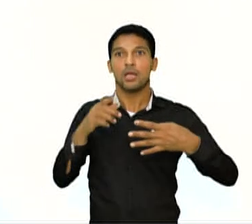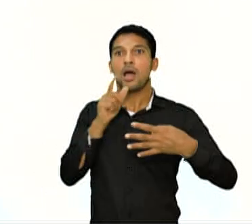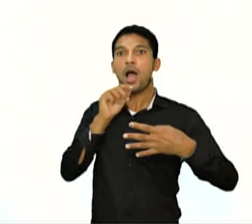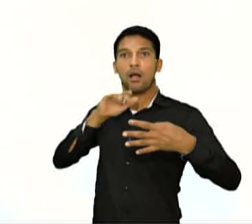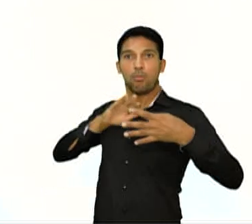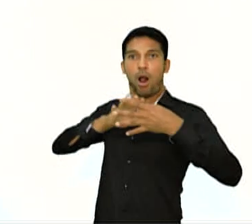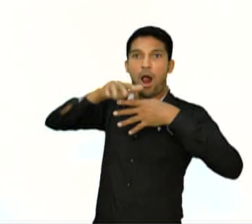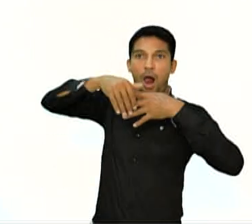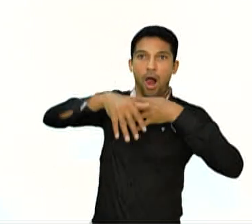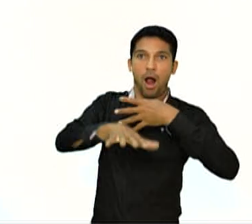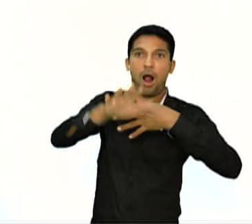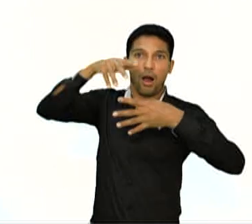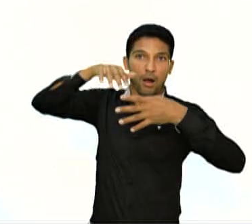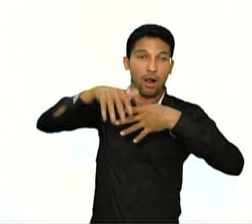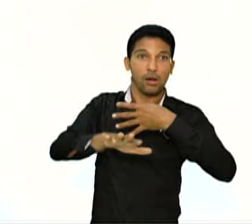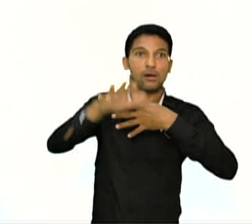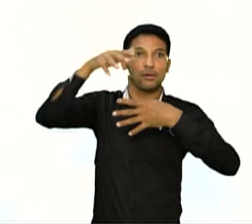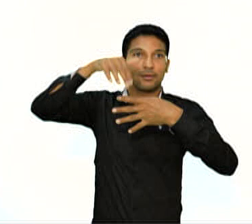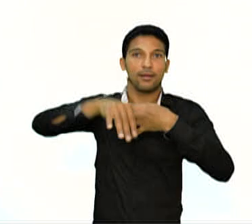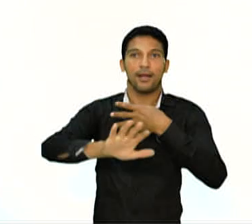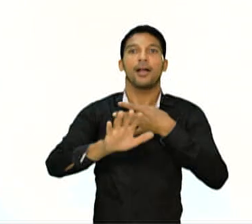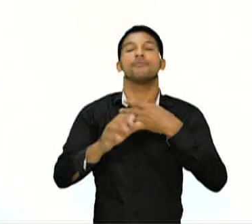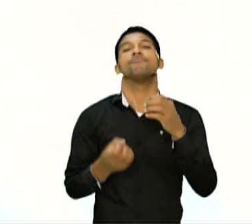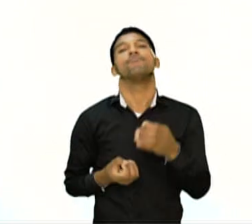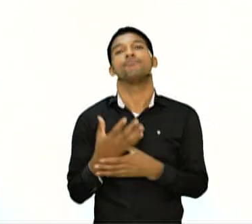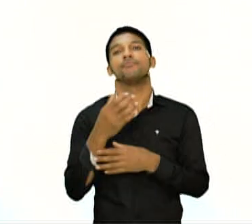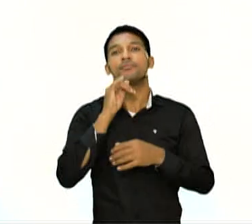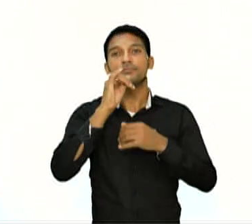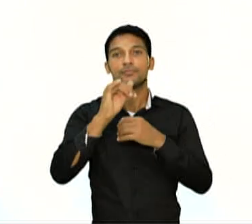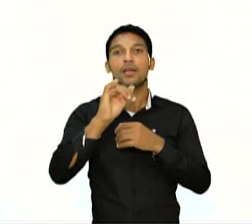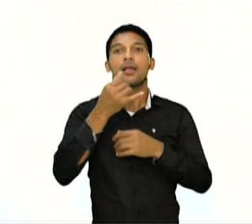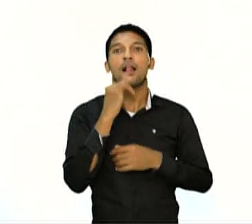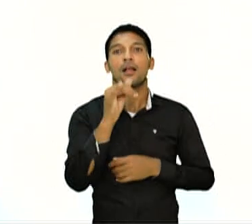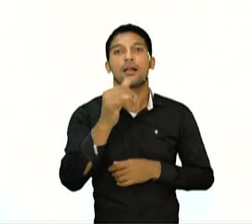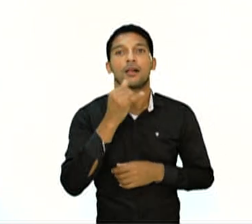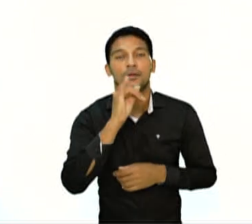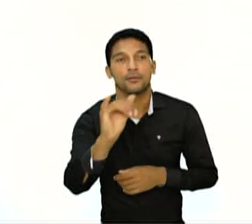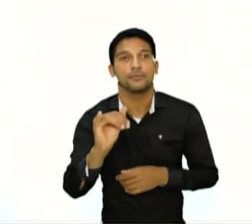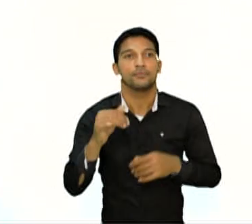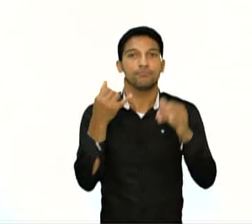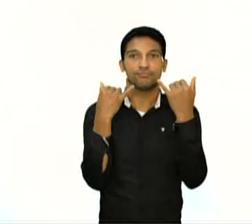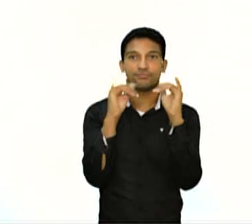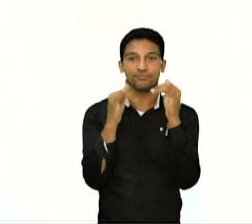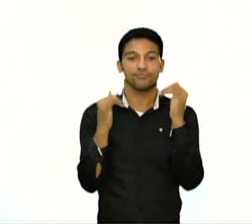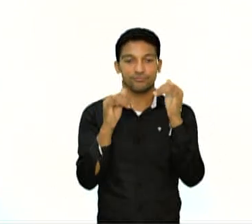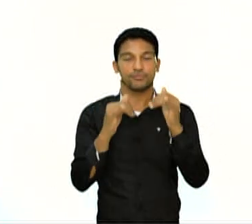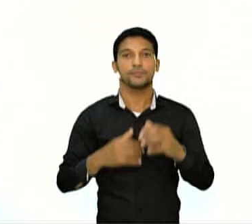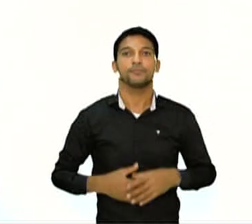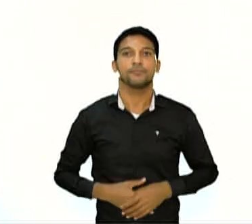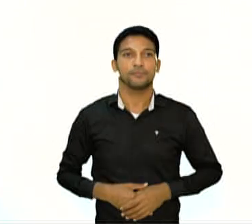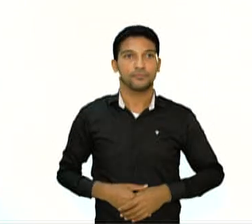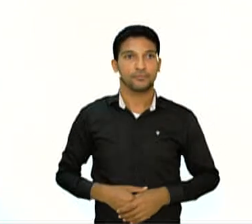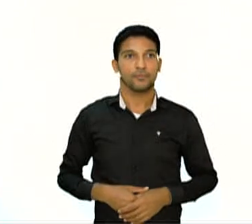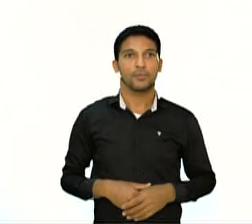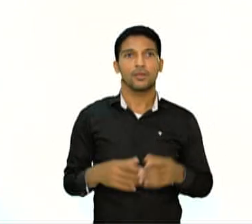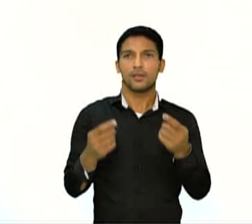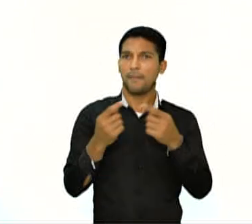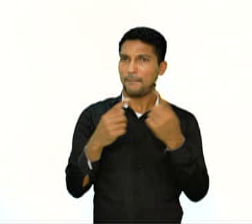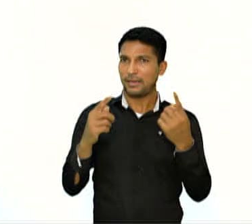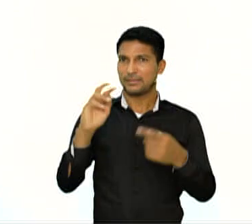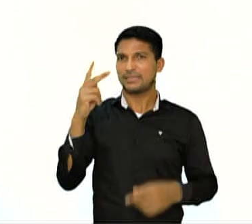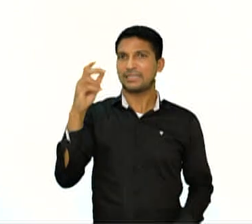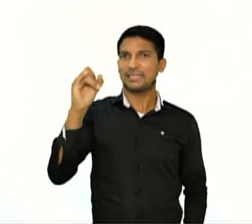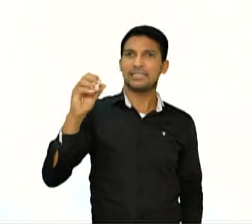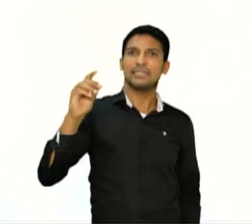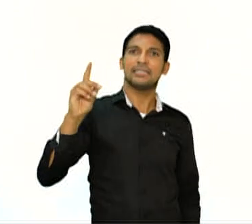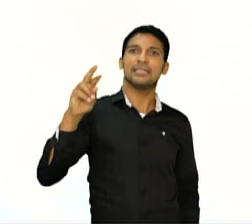isso é muito visto, mas como nós temos que diversificar, a problemática não é falar mal da hidrelétrica, e